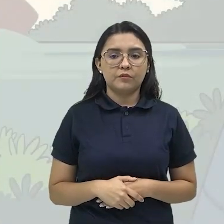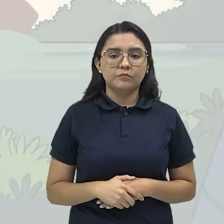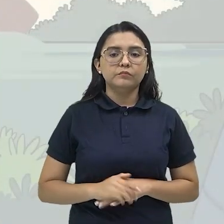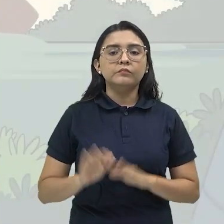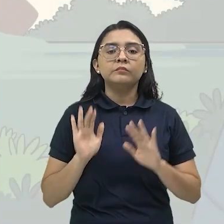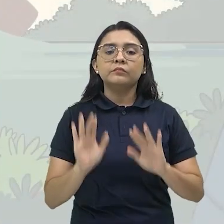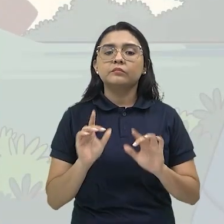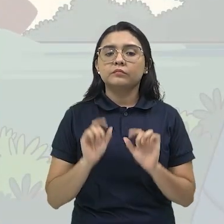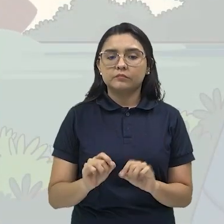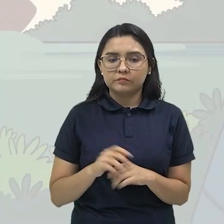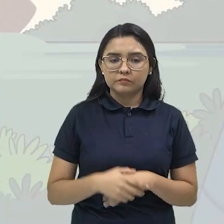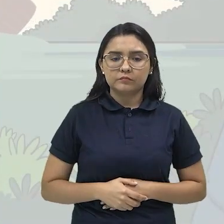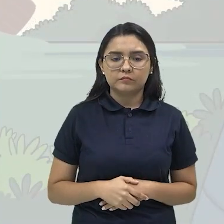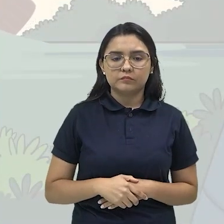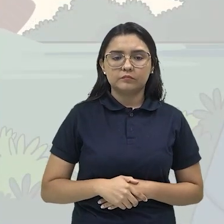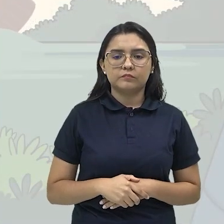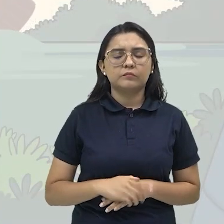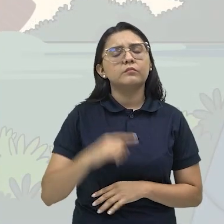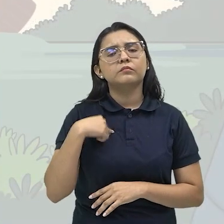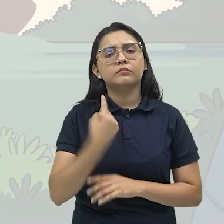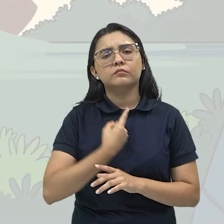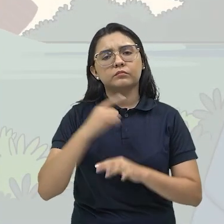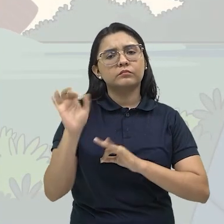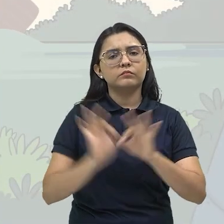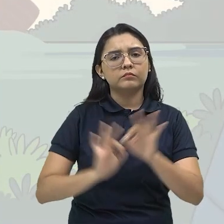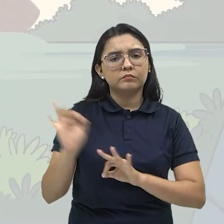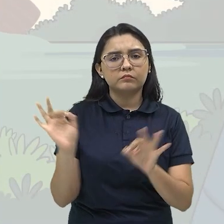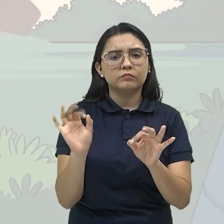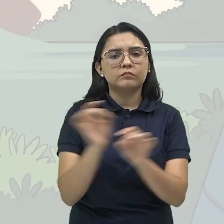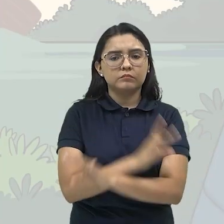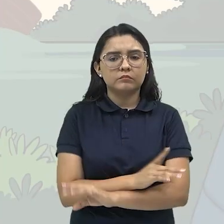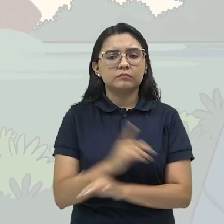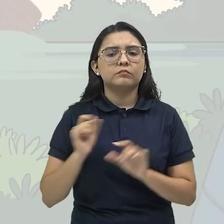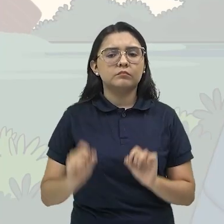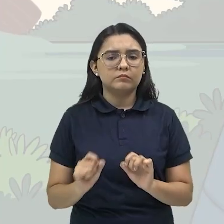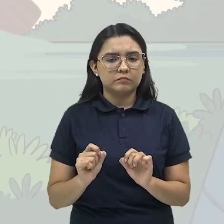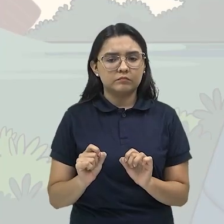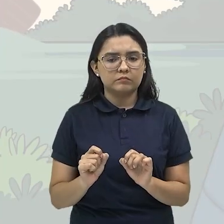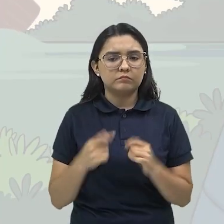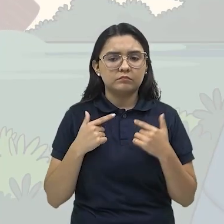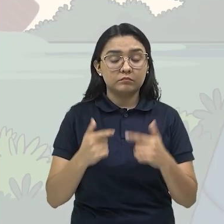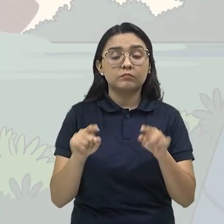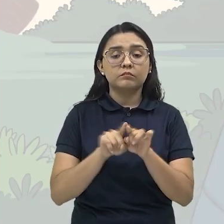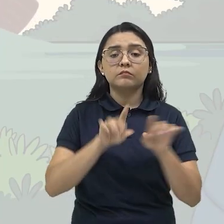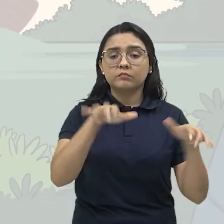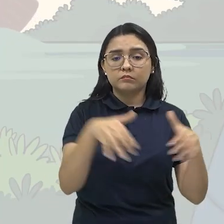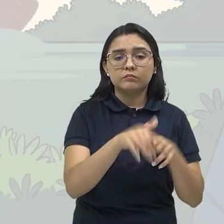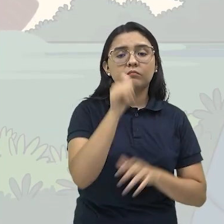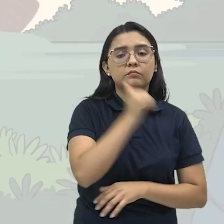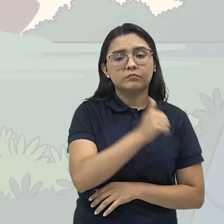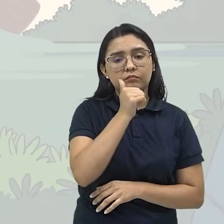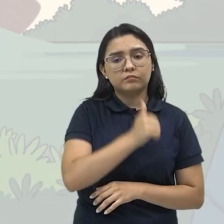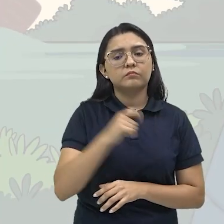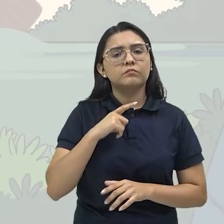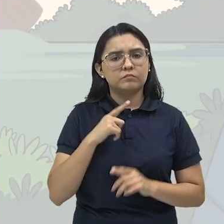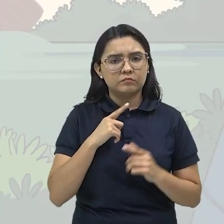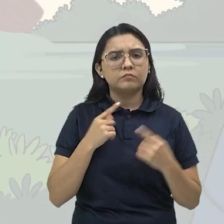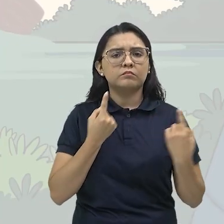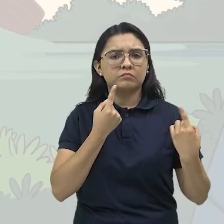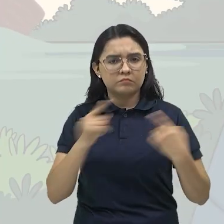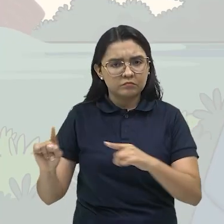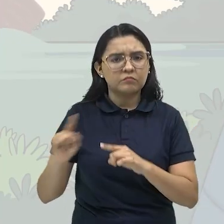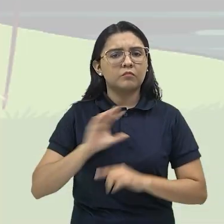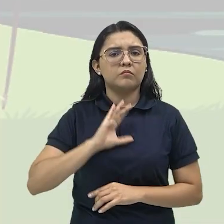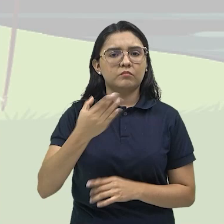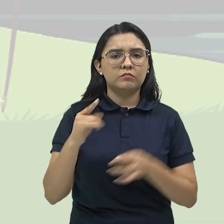Mas não estávamos preparados para um confronto. As Icamiabas nos atacaram com coragem